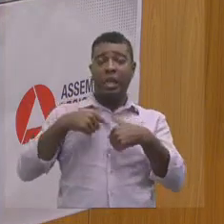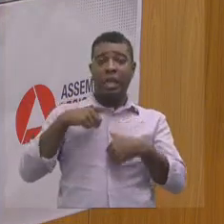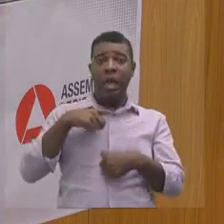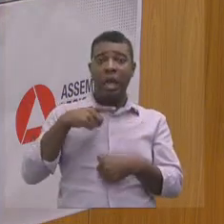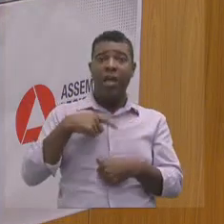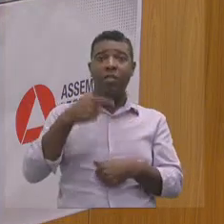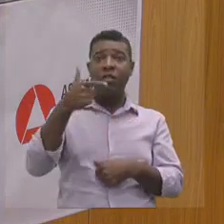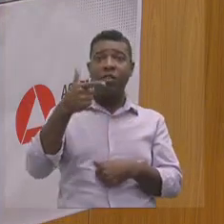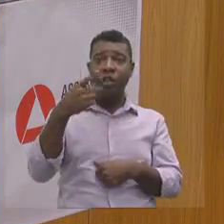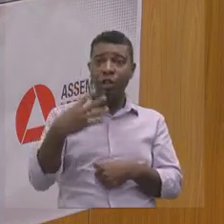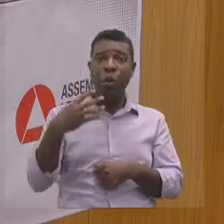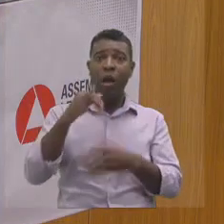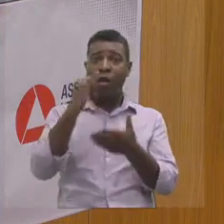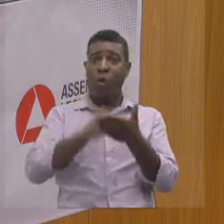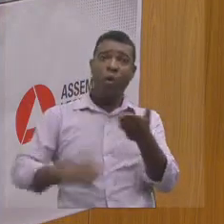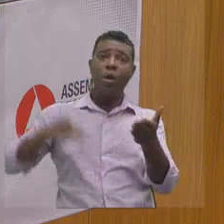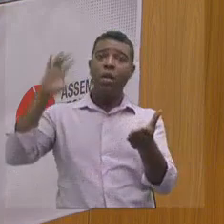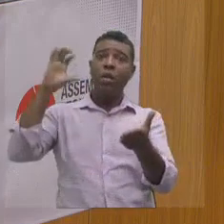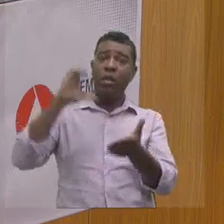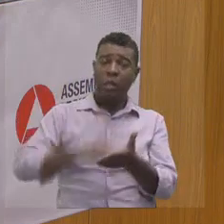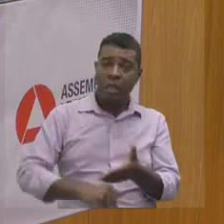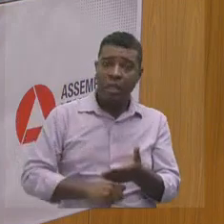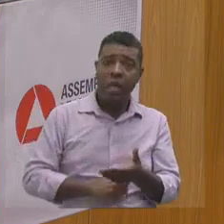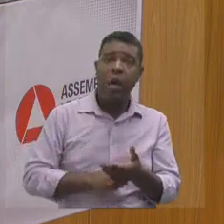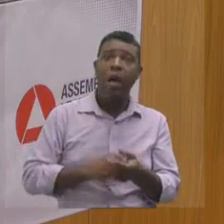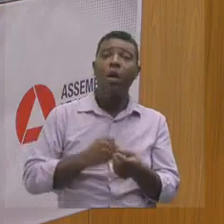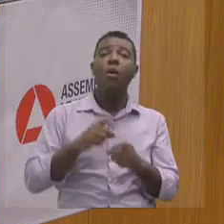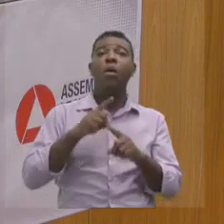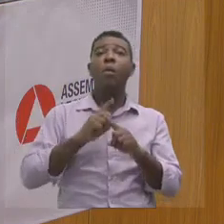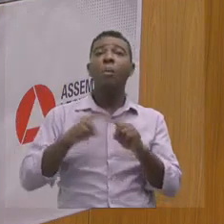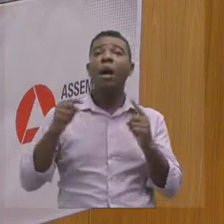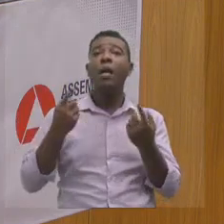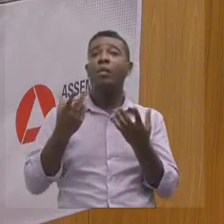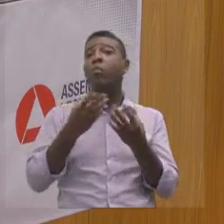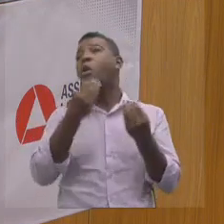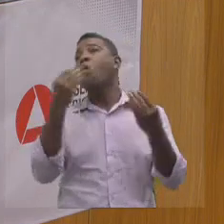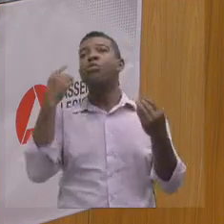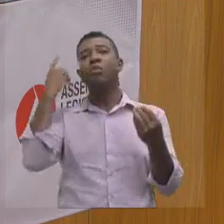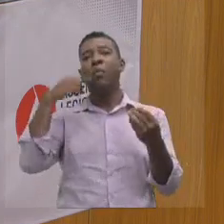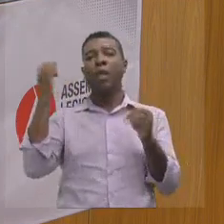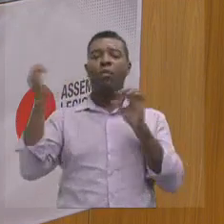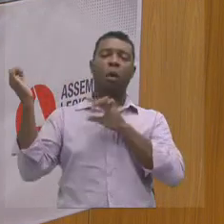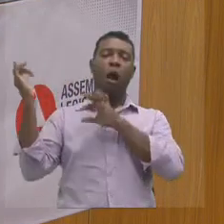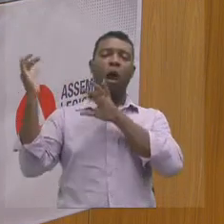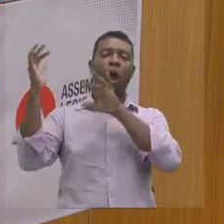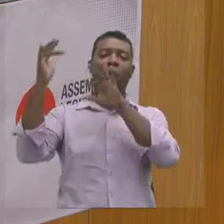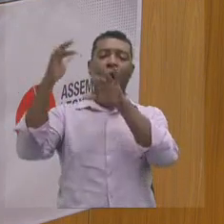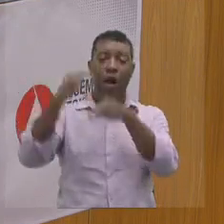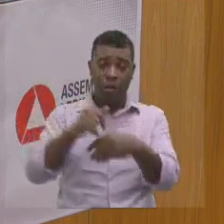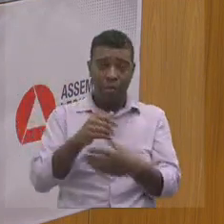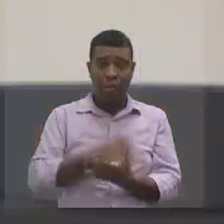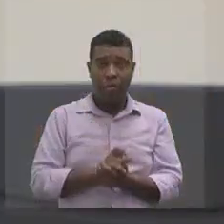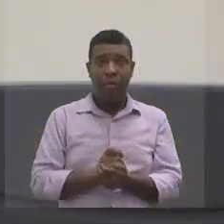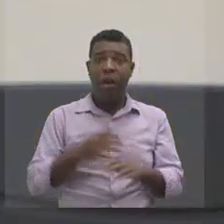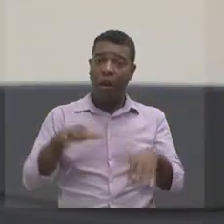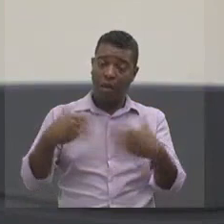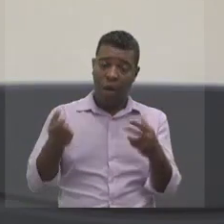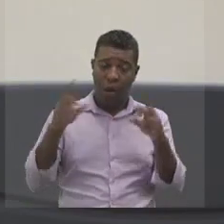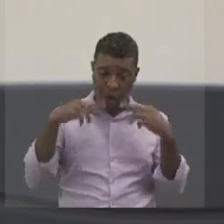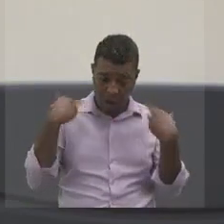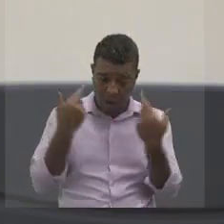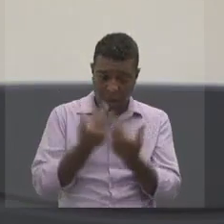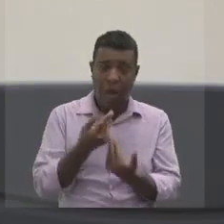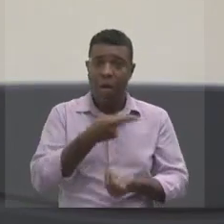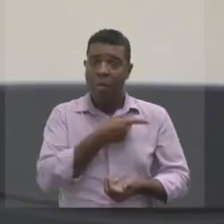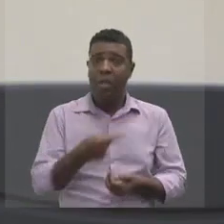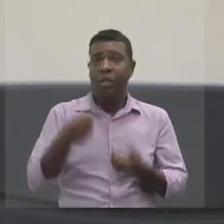inscrições alguns escrever mano falar mas passaram por aqui o número até maior deputados comprei da finalidade da reunião presidência agradece